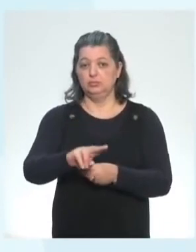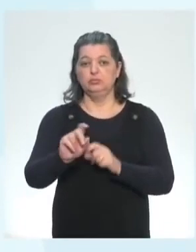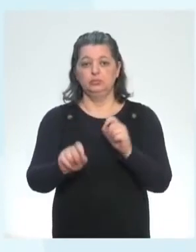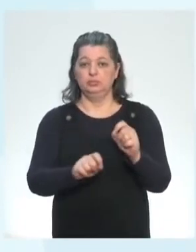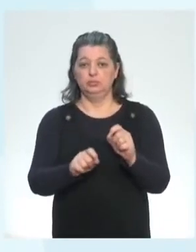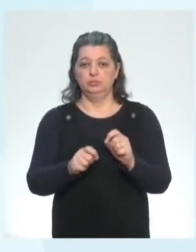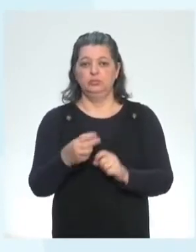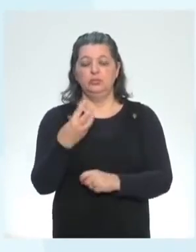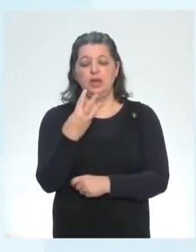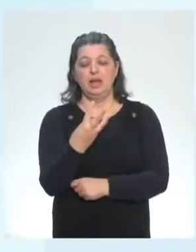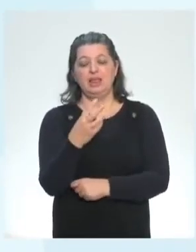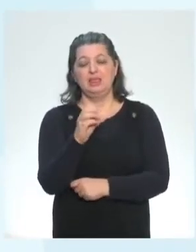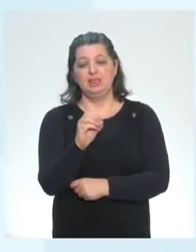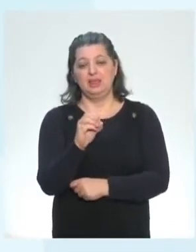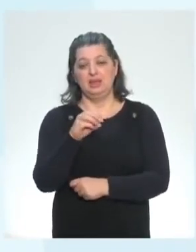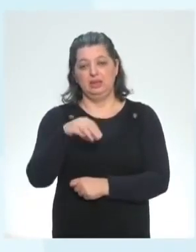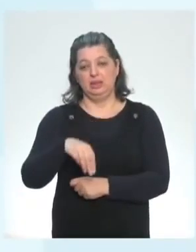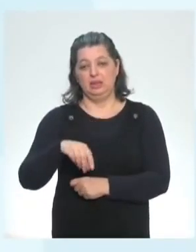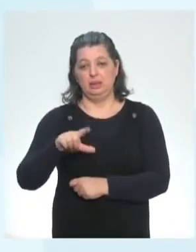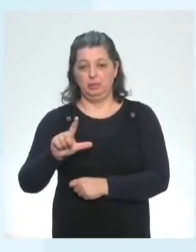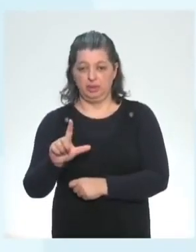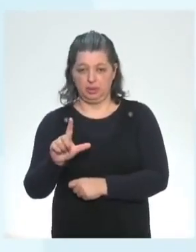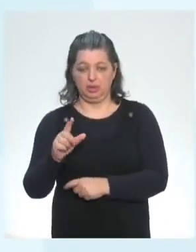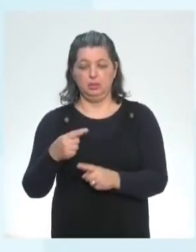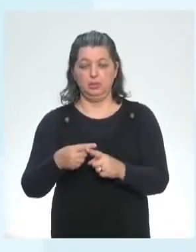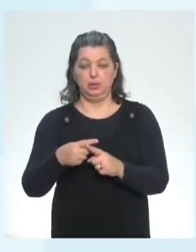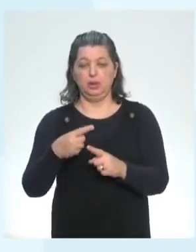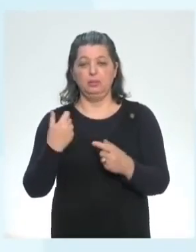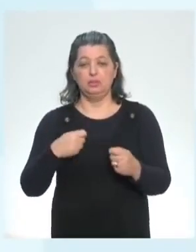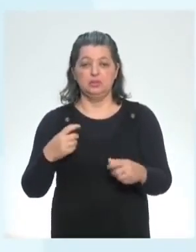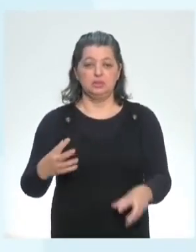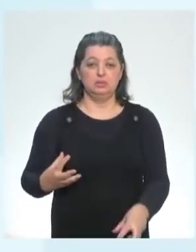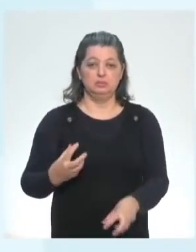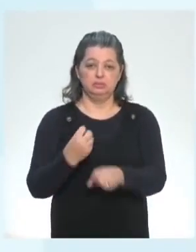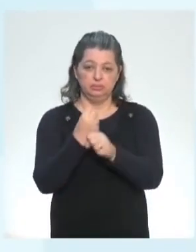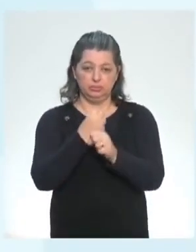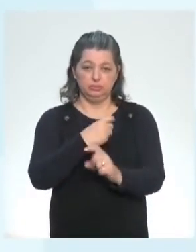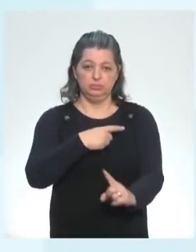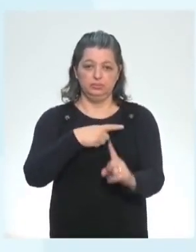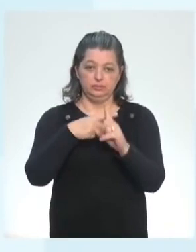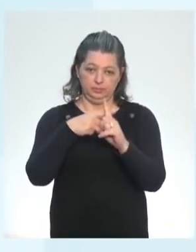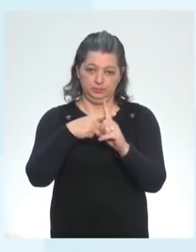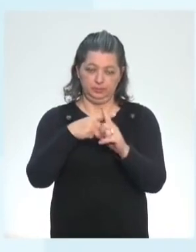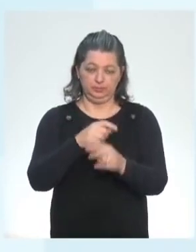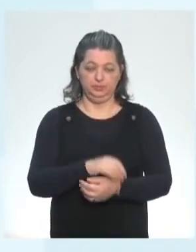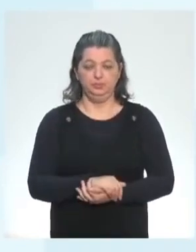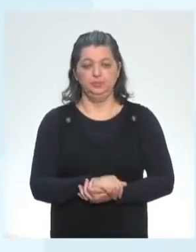dessa solução completo. Então, eu tenho que somar esses dois valores.